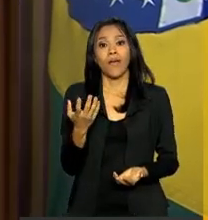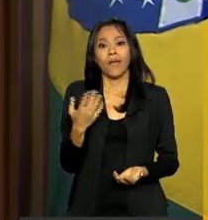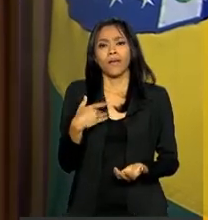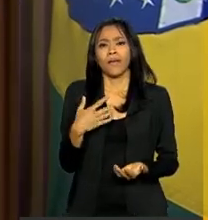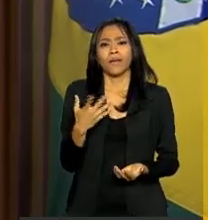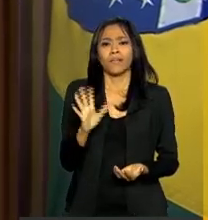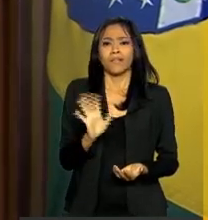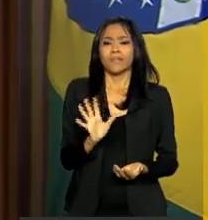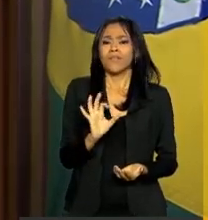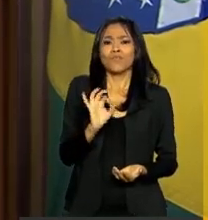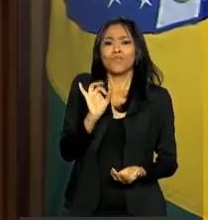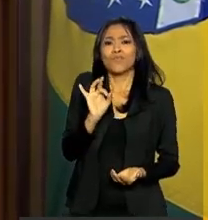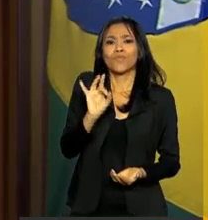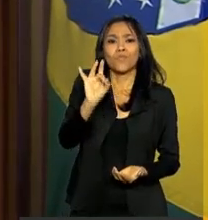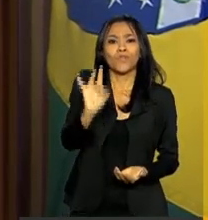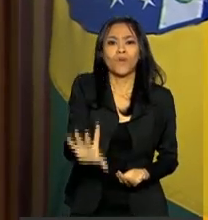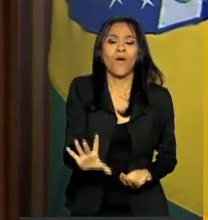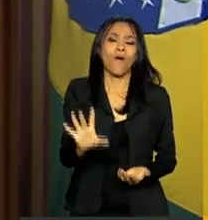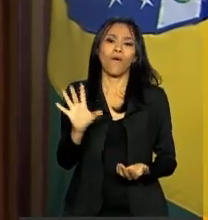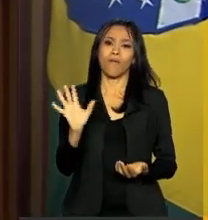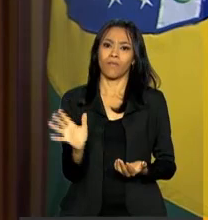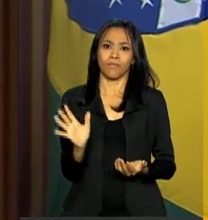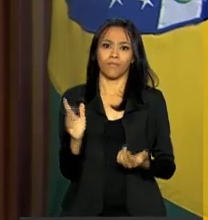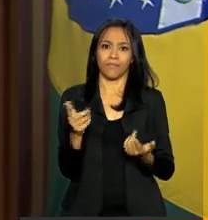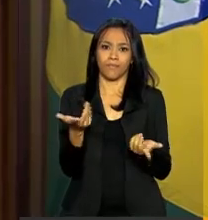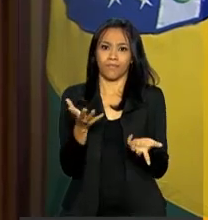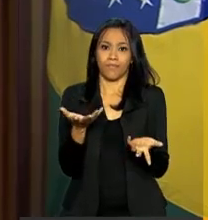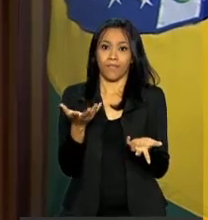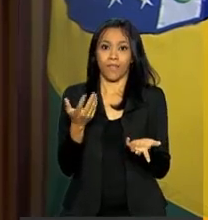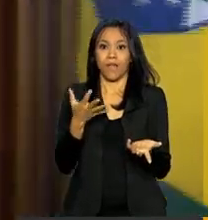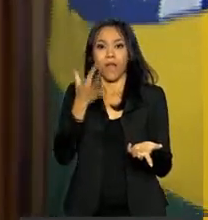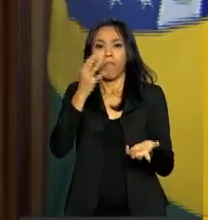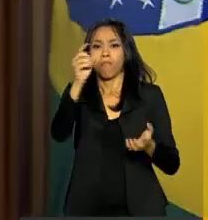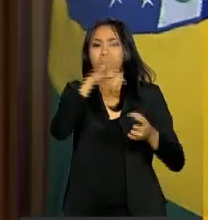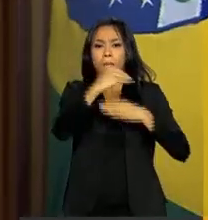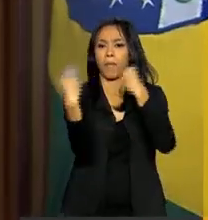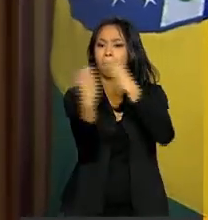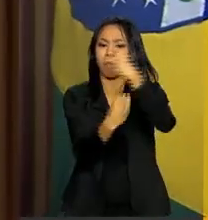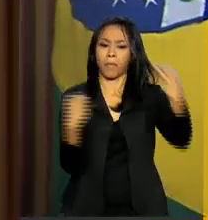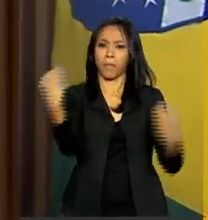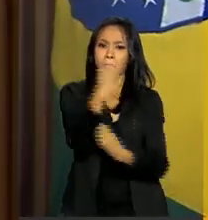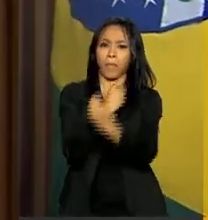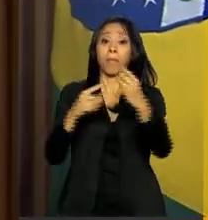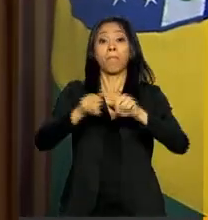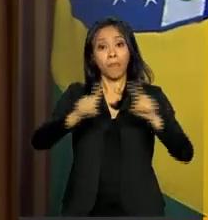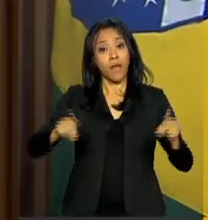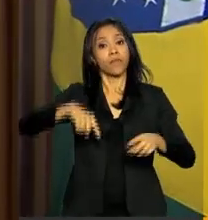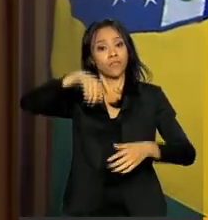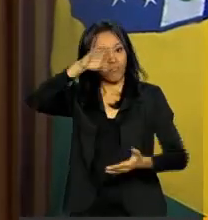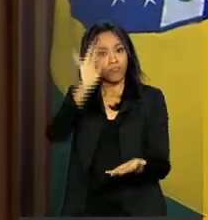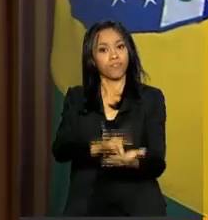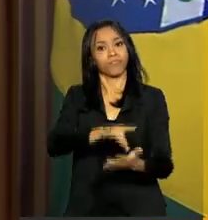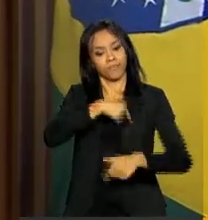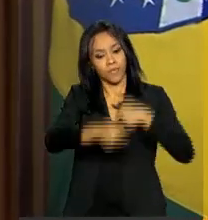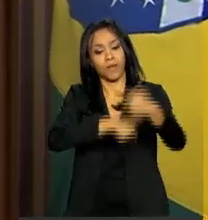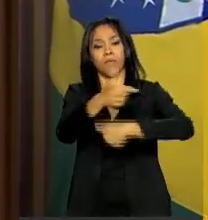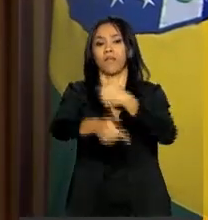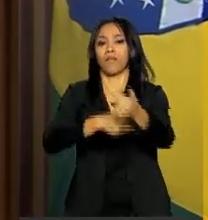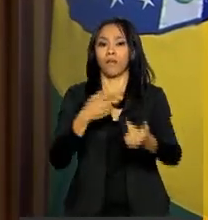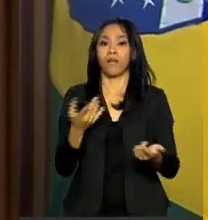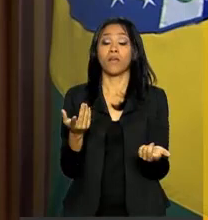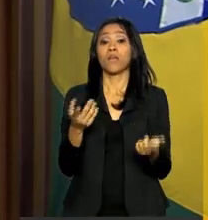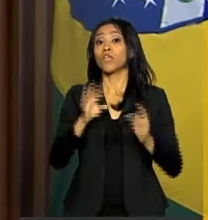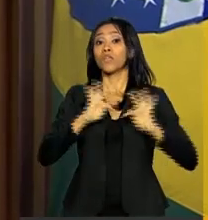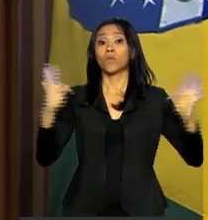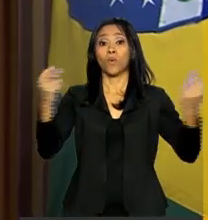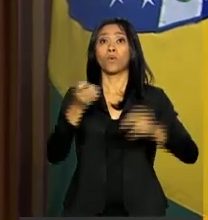simbolicamente mas passando ao fenômeno executório nós queremos revelar que os estados